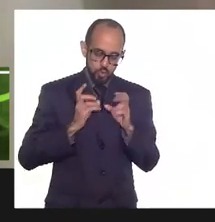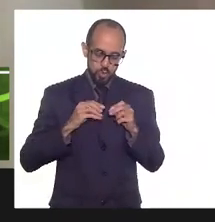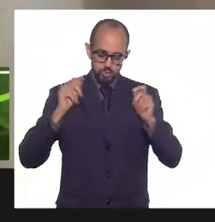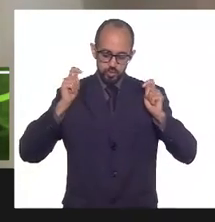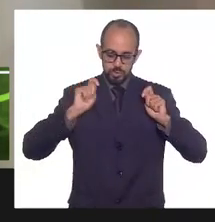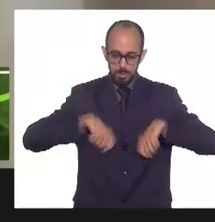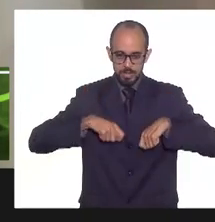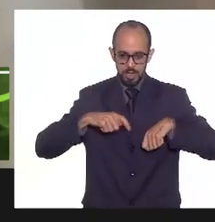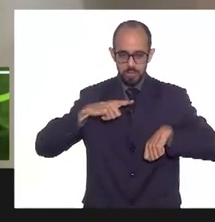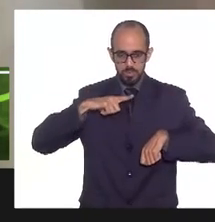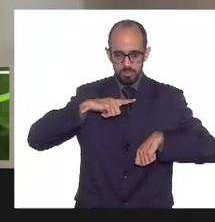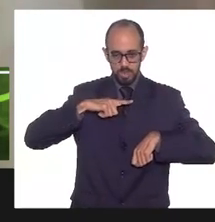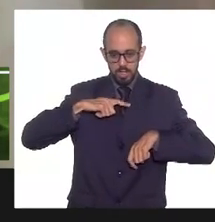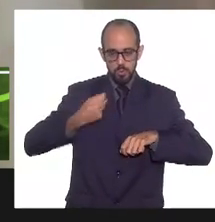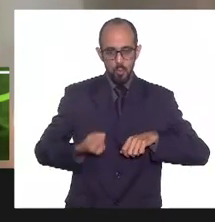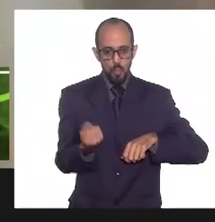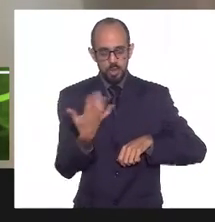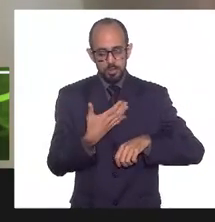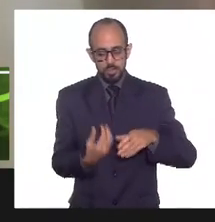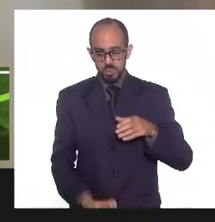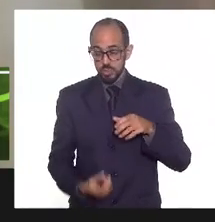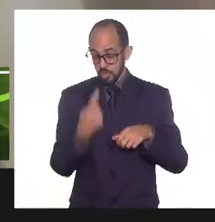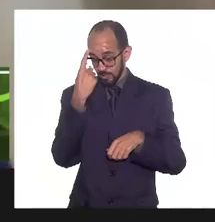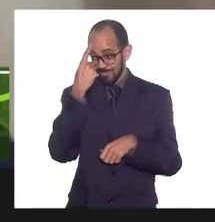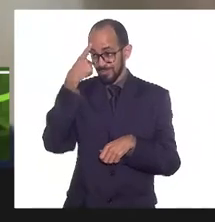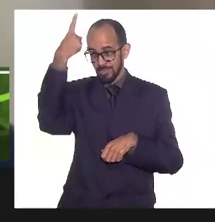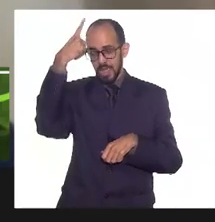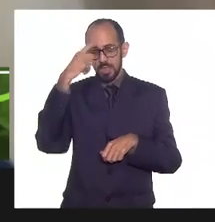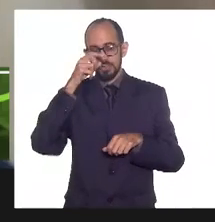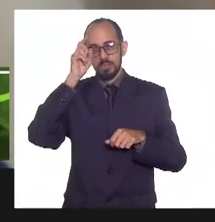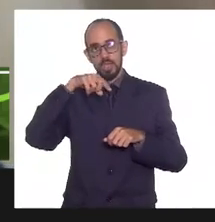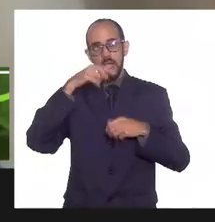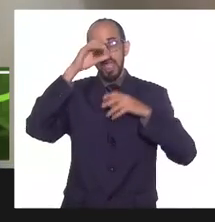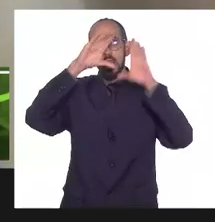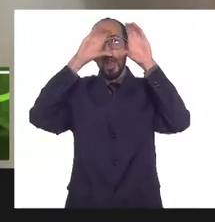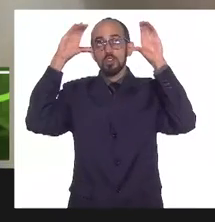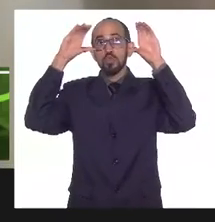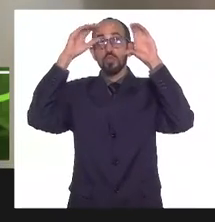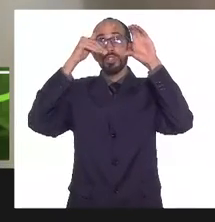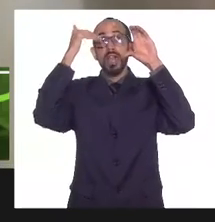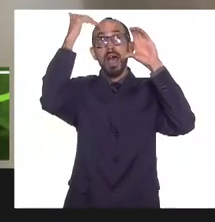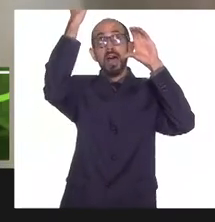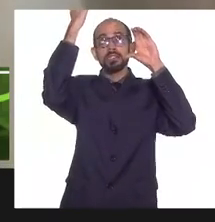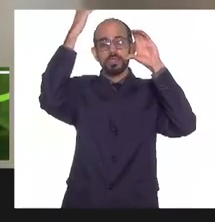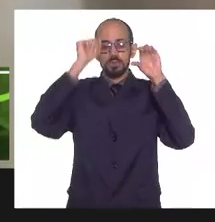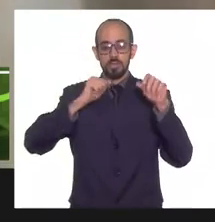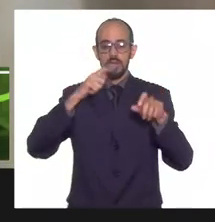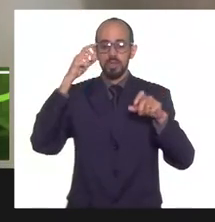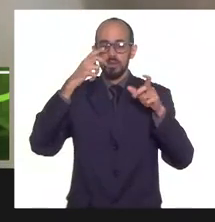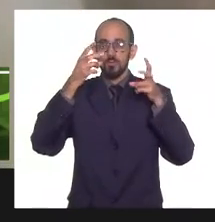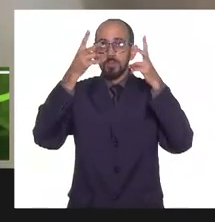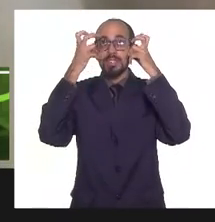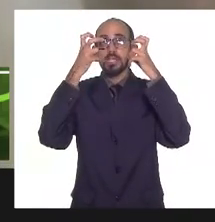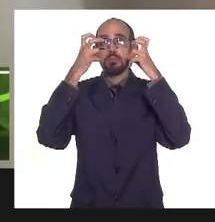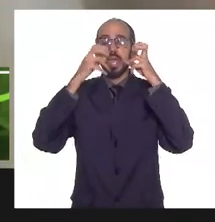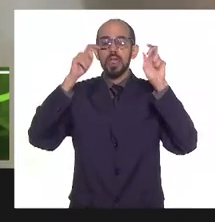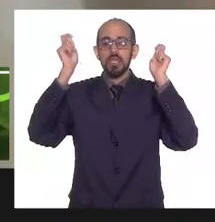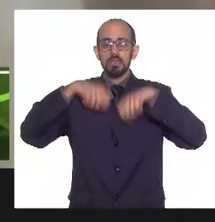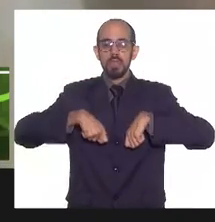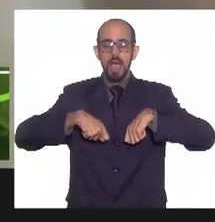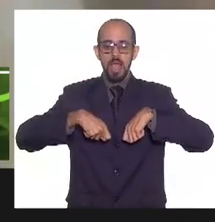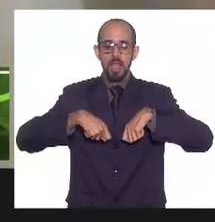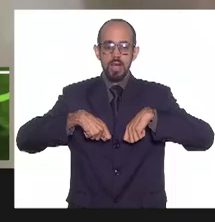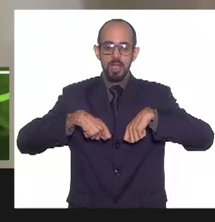capacidade quando somos criativos de enxergar por trás das nuvens enxergar as saídas né enxergar que